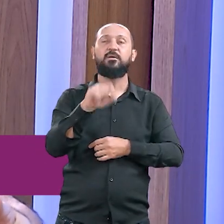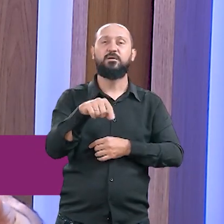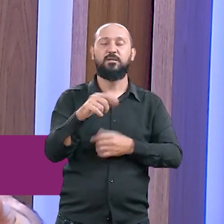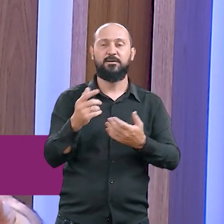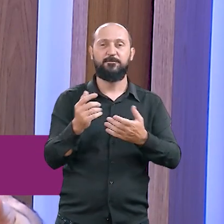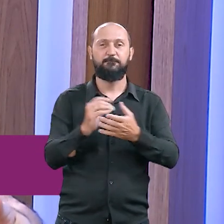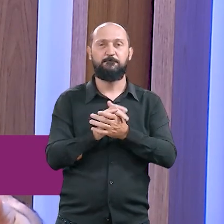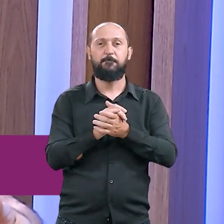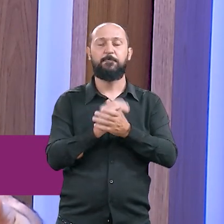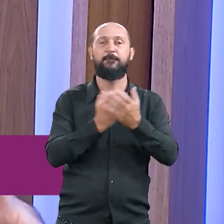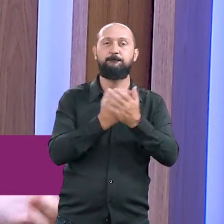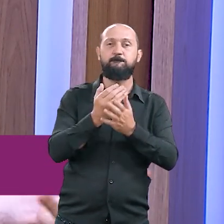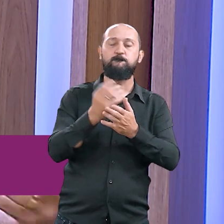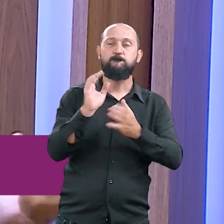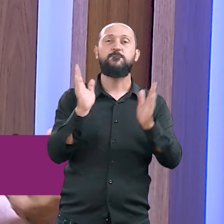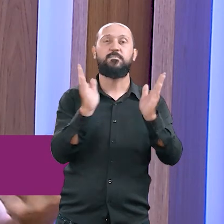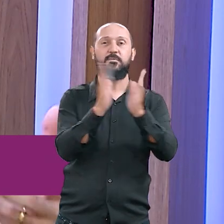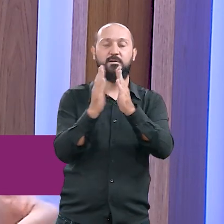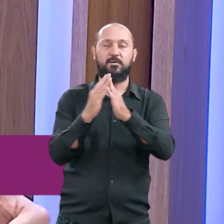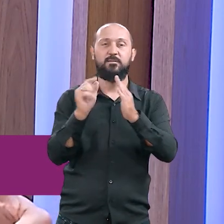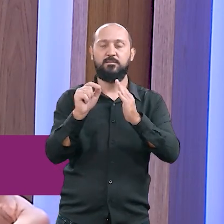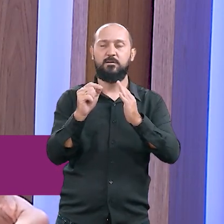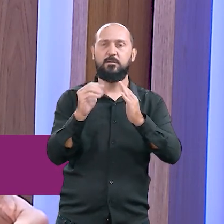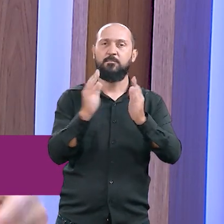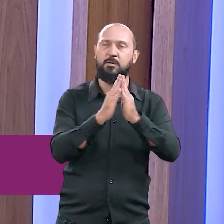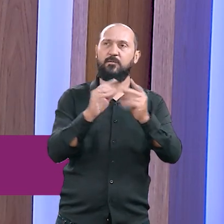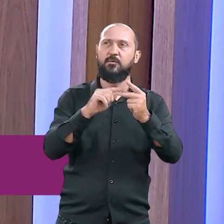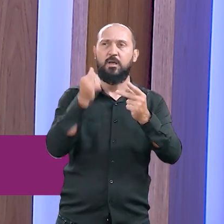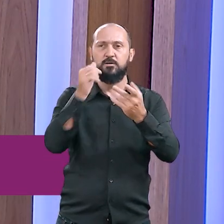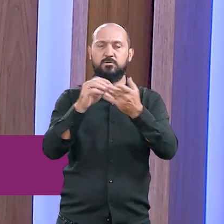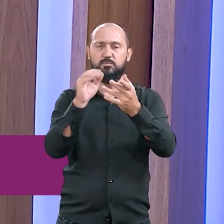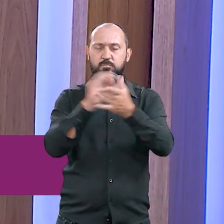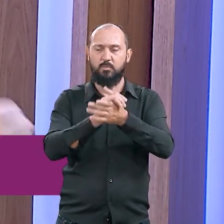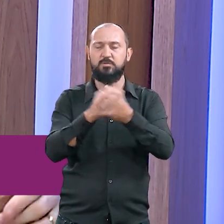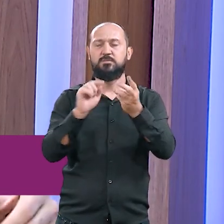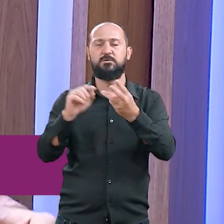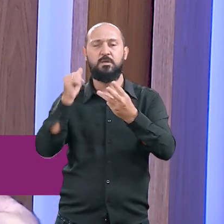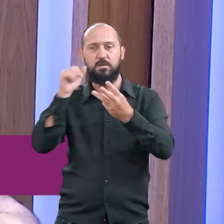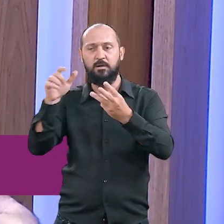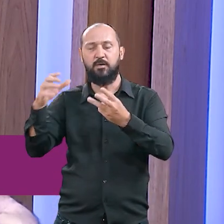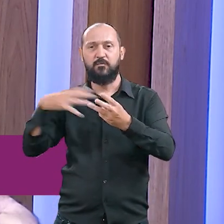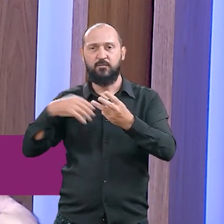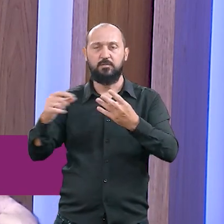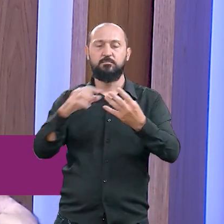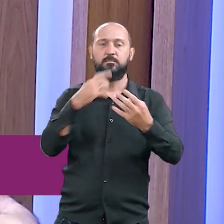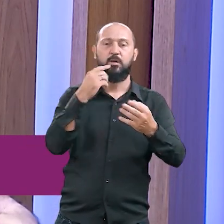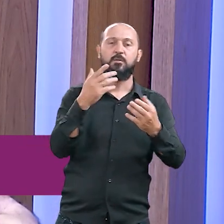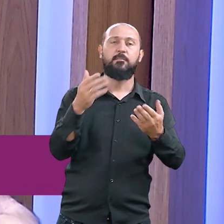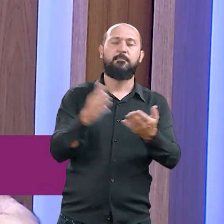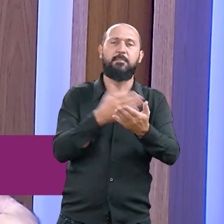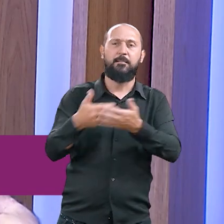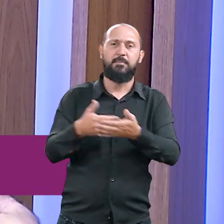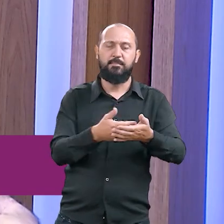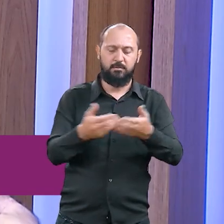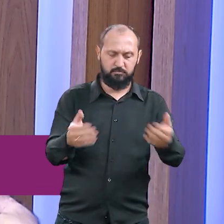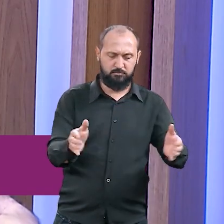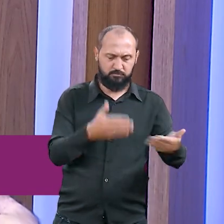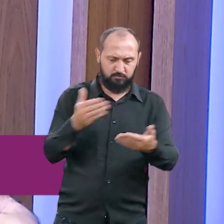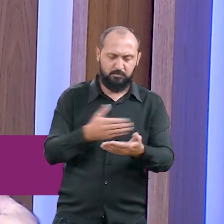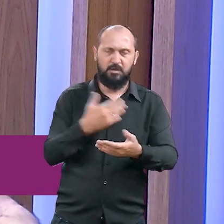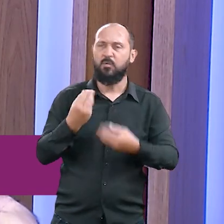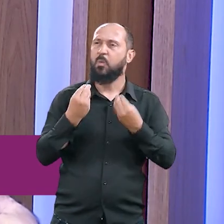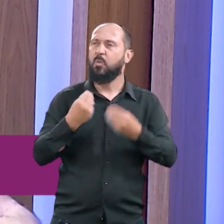sua imagem, porque senão ele não sabe se é você para poder liberar. Mas aquela imagem é descartada segundos depois do desbloqueio. Então